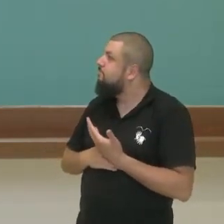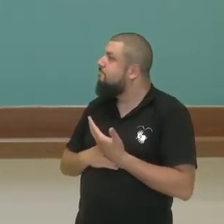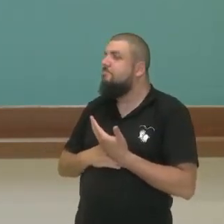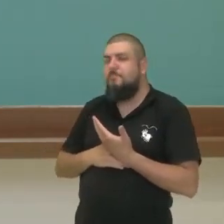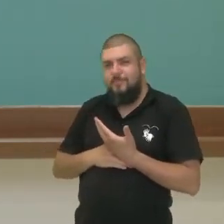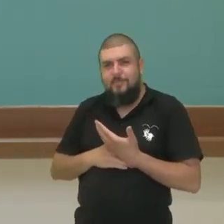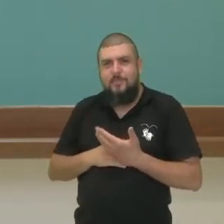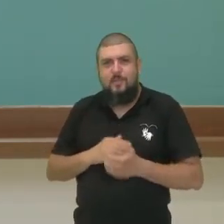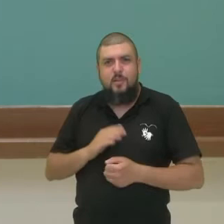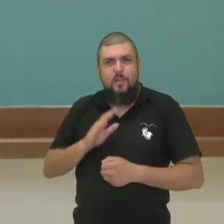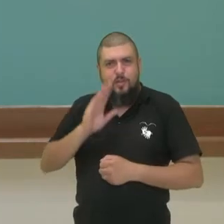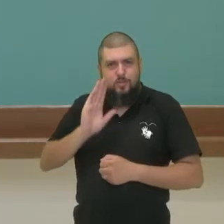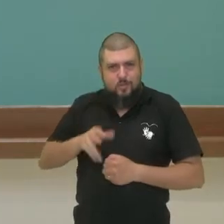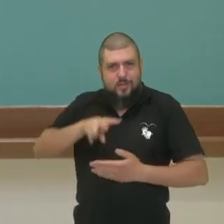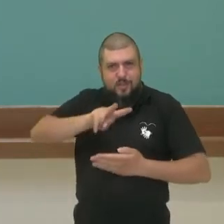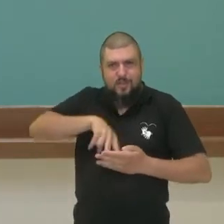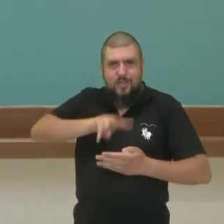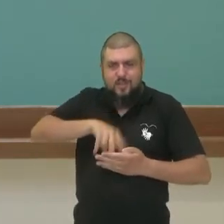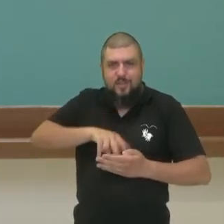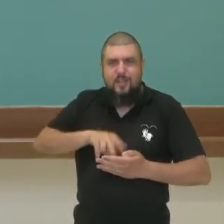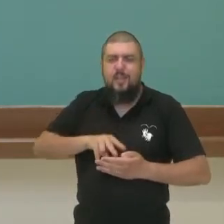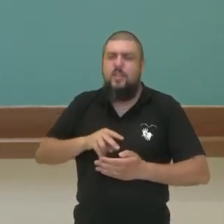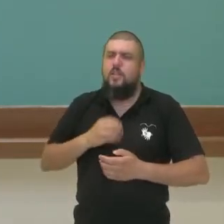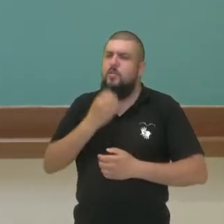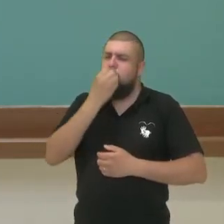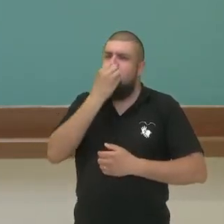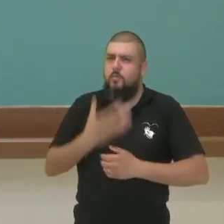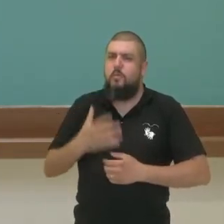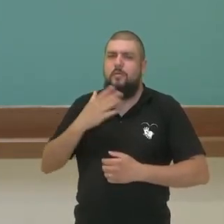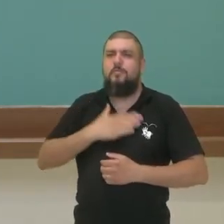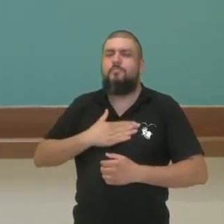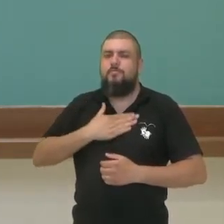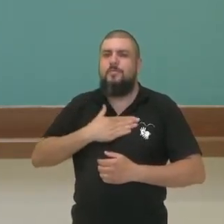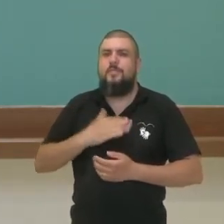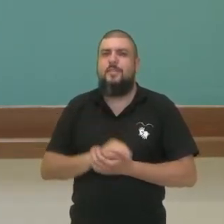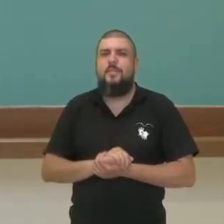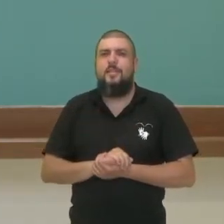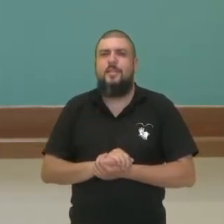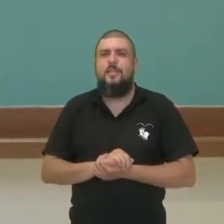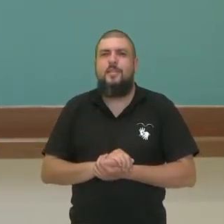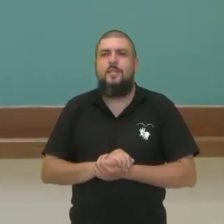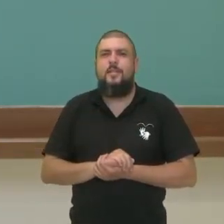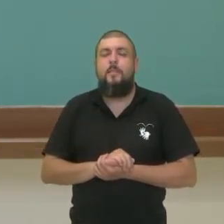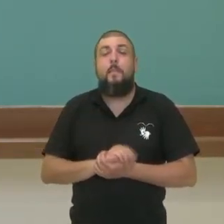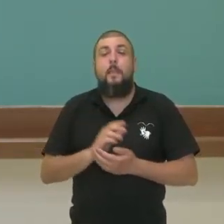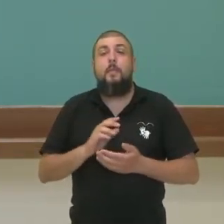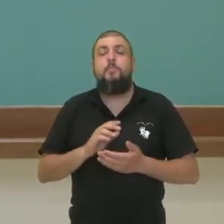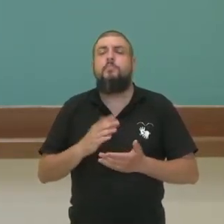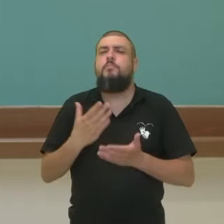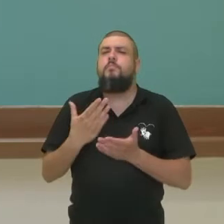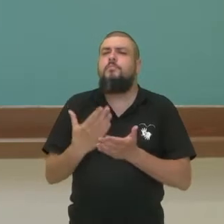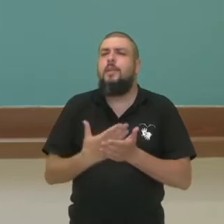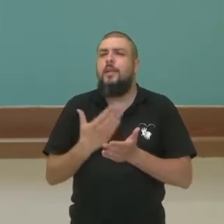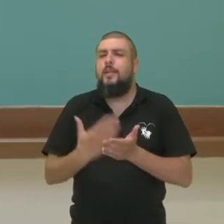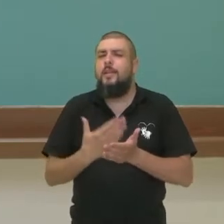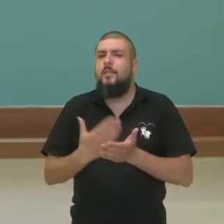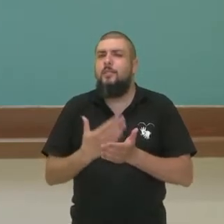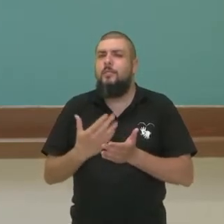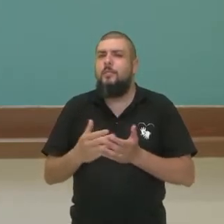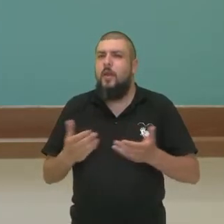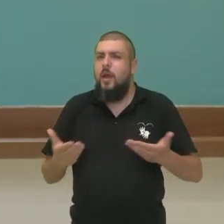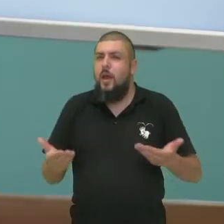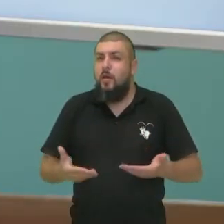ou leram para você? Você vai gostar, né? Gosta dele. Então, nós vamos ver um pouquinho desse livro do Pequeno Príncipe agora aqui.